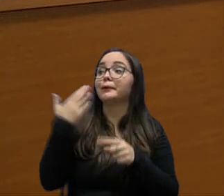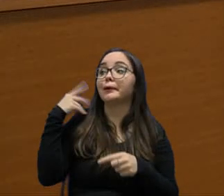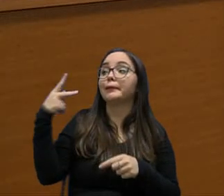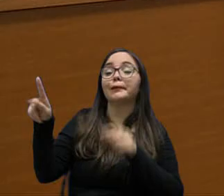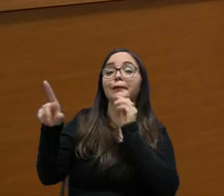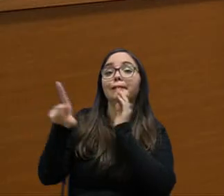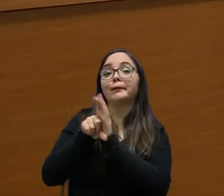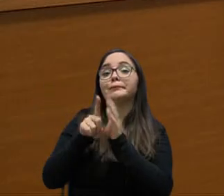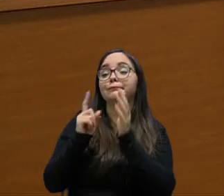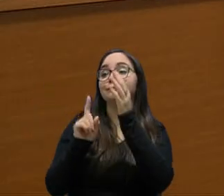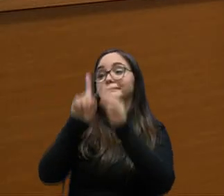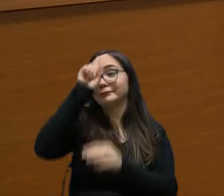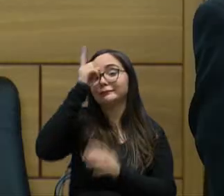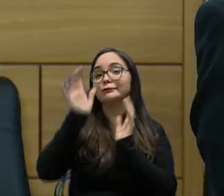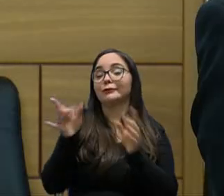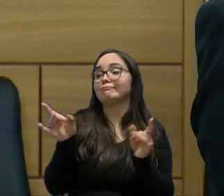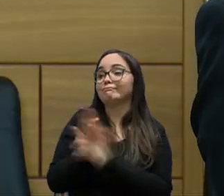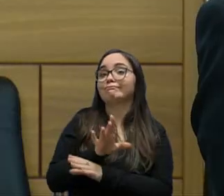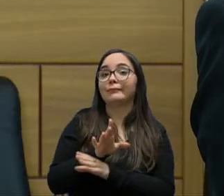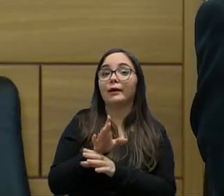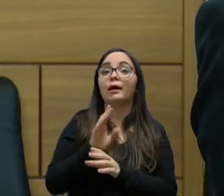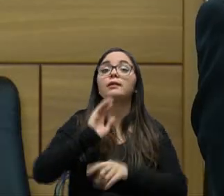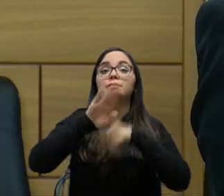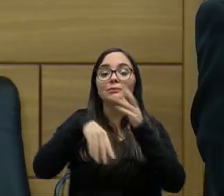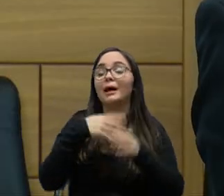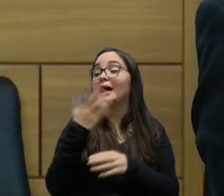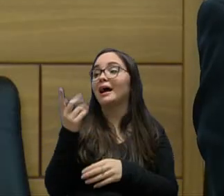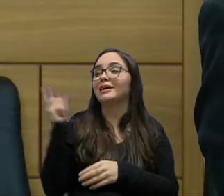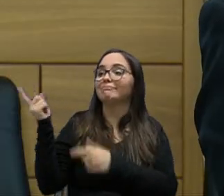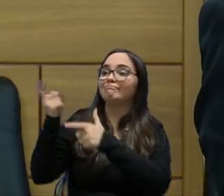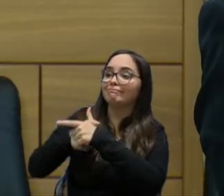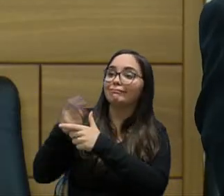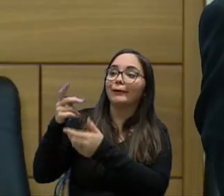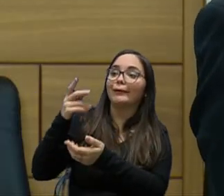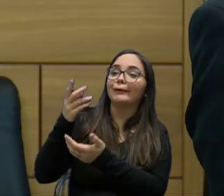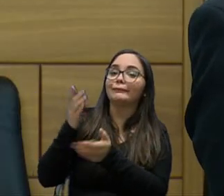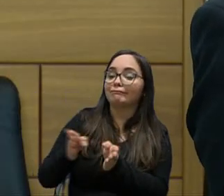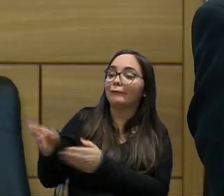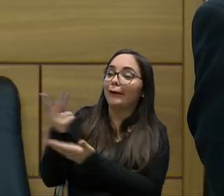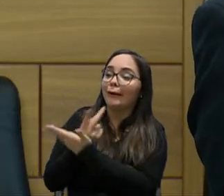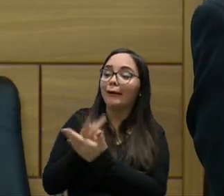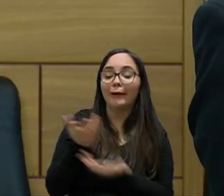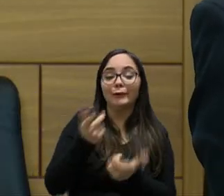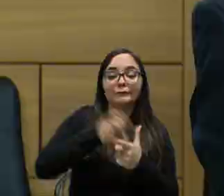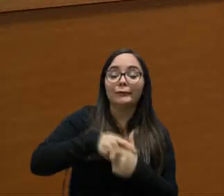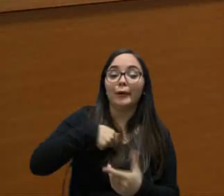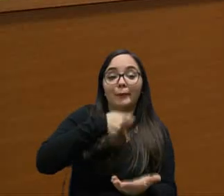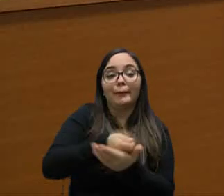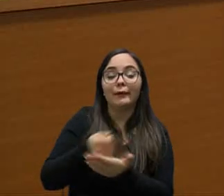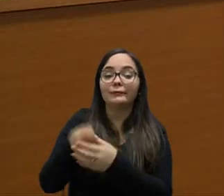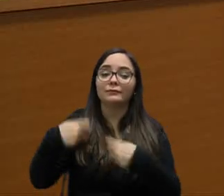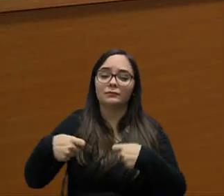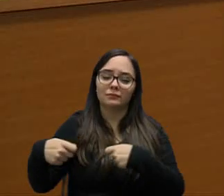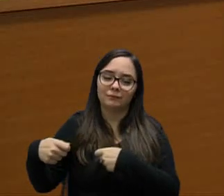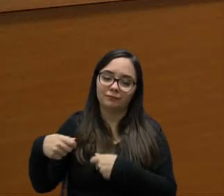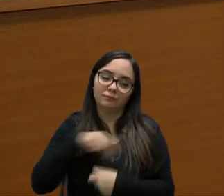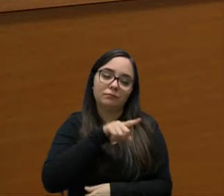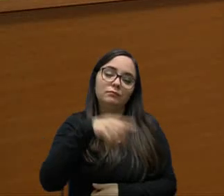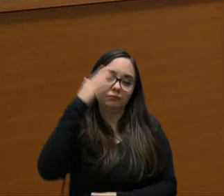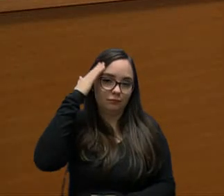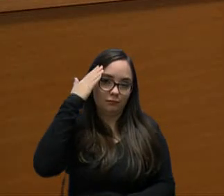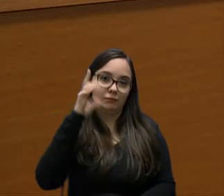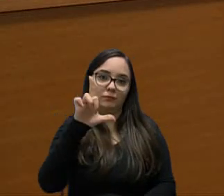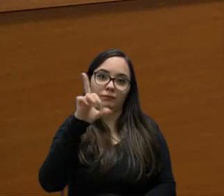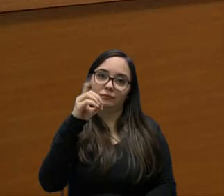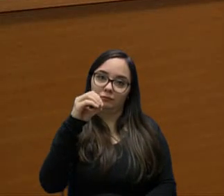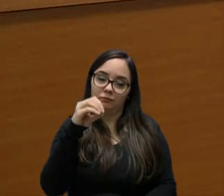aí no outro orçamento solicitamos pagamos as dívidas que foi ficar dá graças o mal planejamento do ano anterior eu entendo que tem aí fazer a ldb